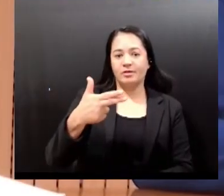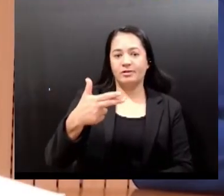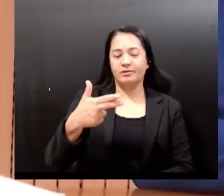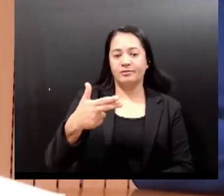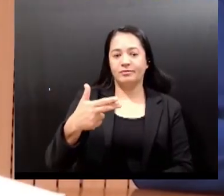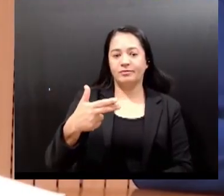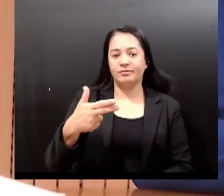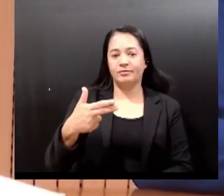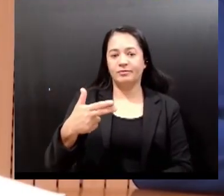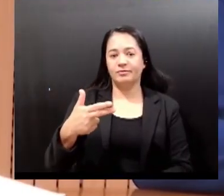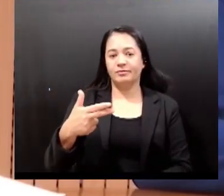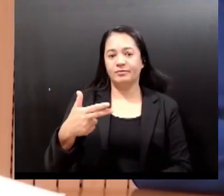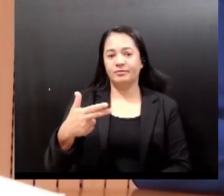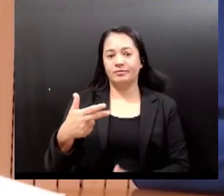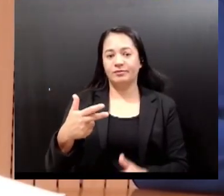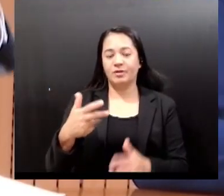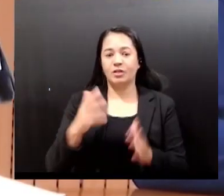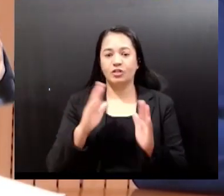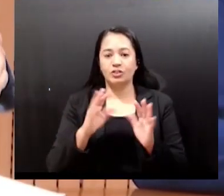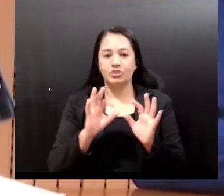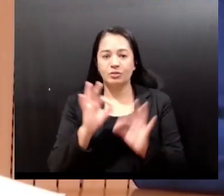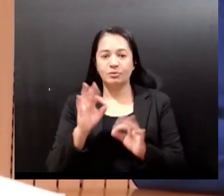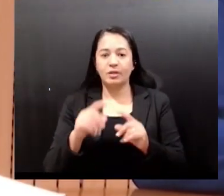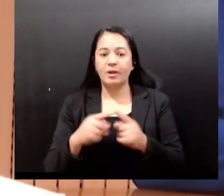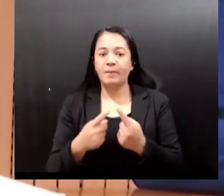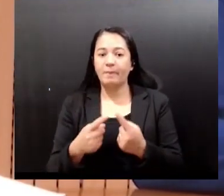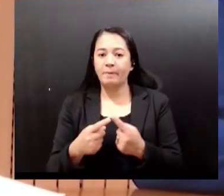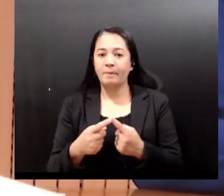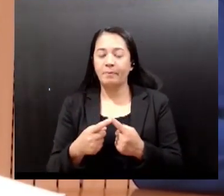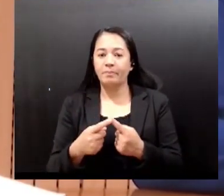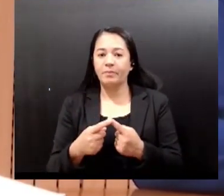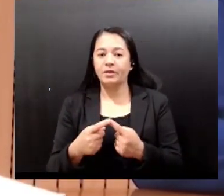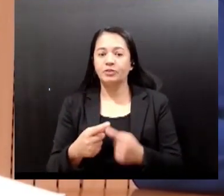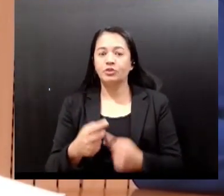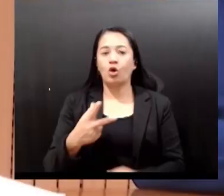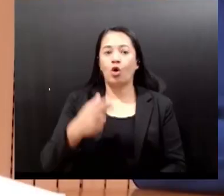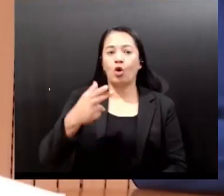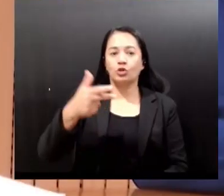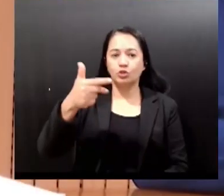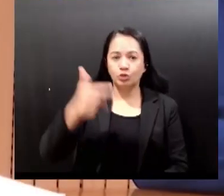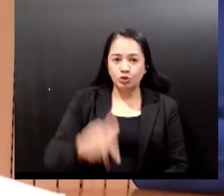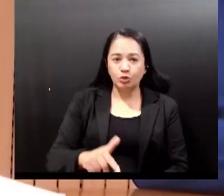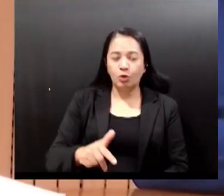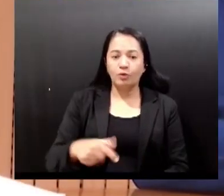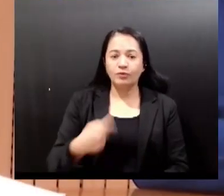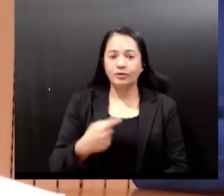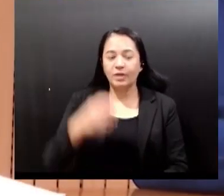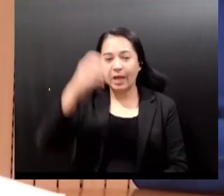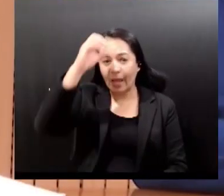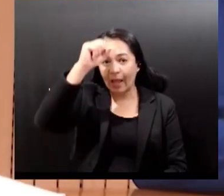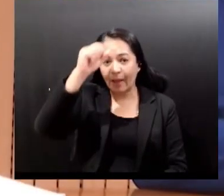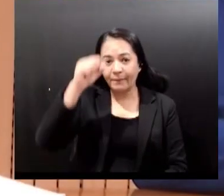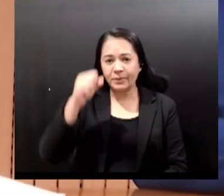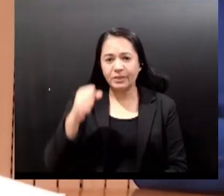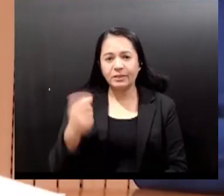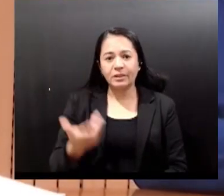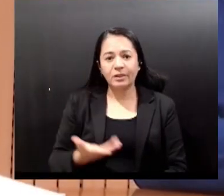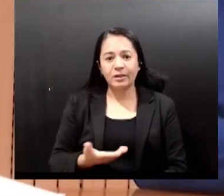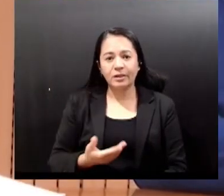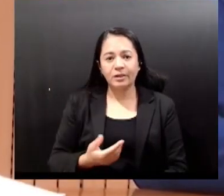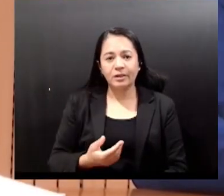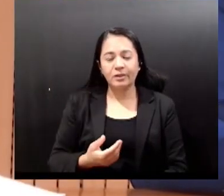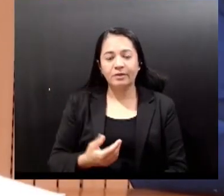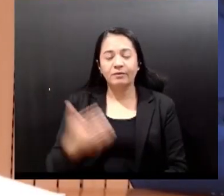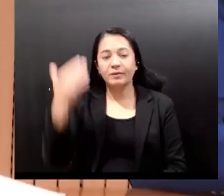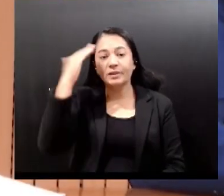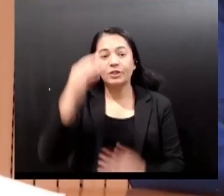corte programado, mas um tal de recorte, que nós fomos aprender isso na marra, vamos ter que entender isso no dia a